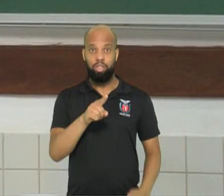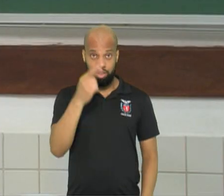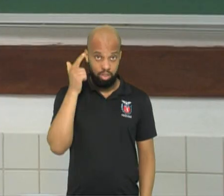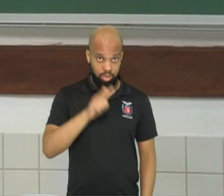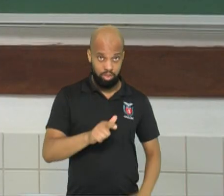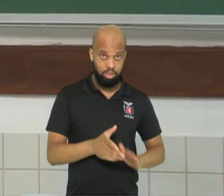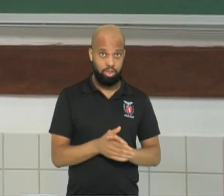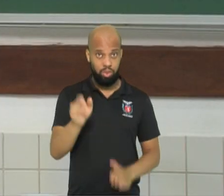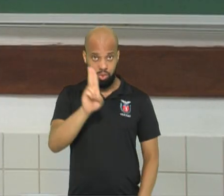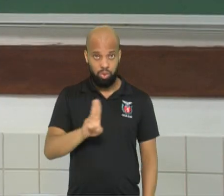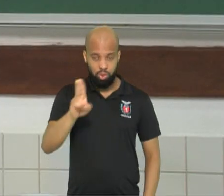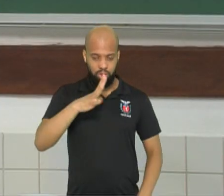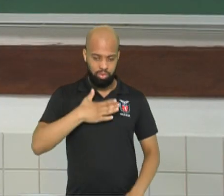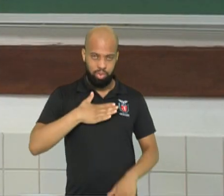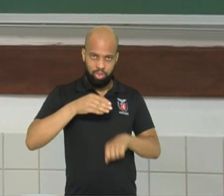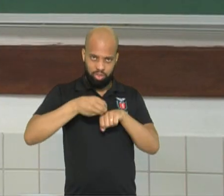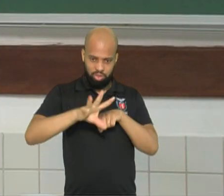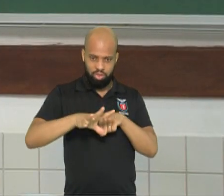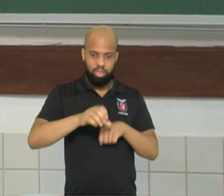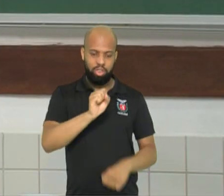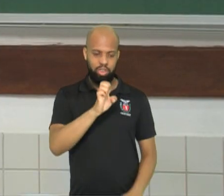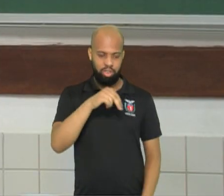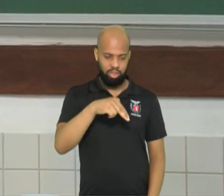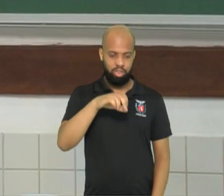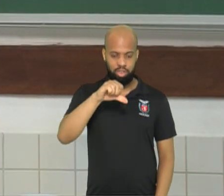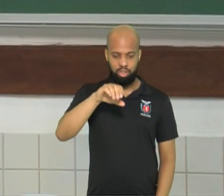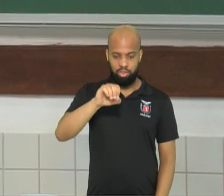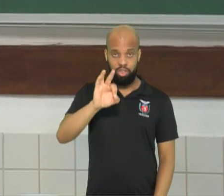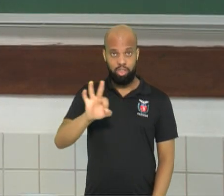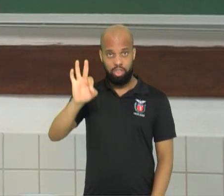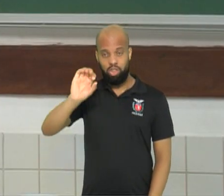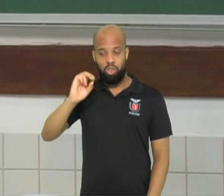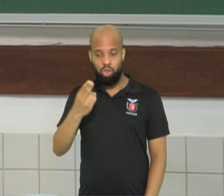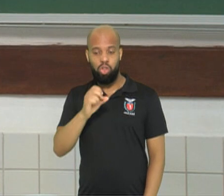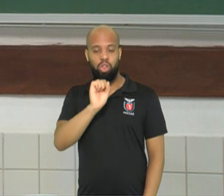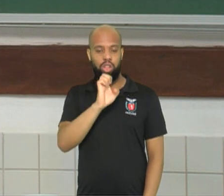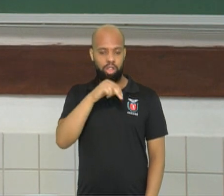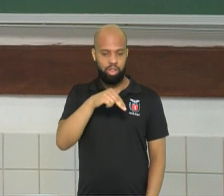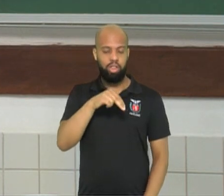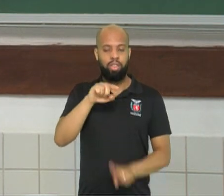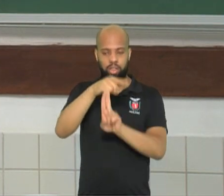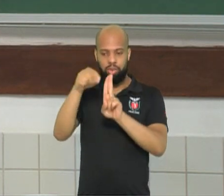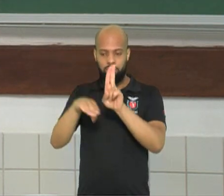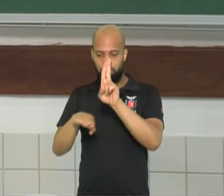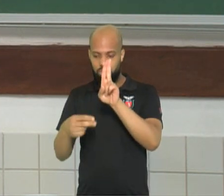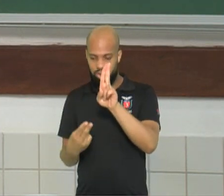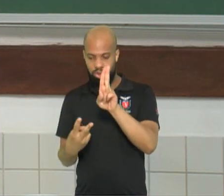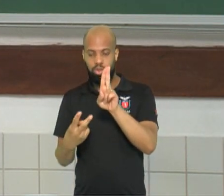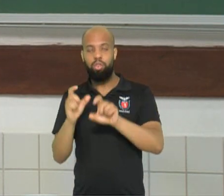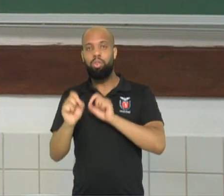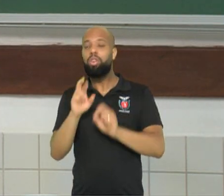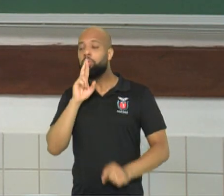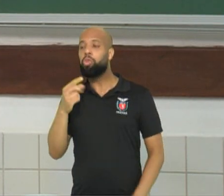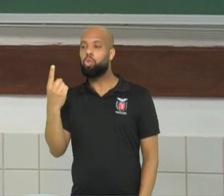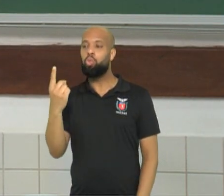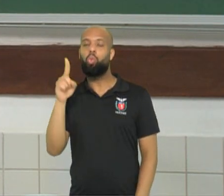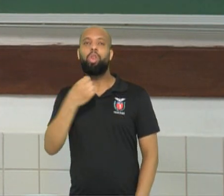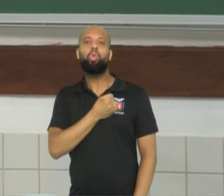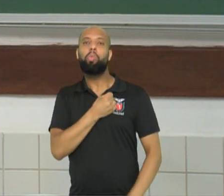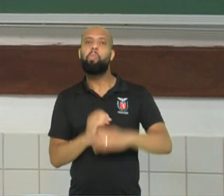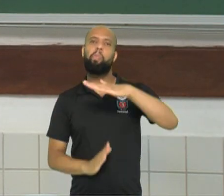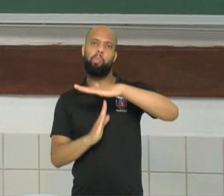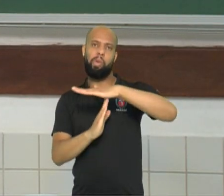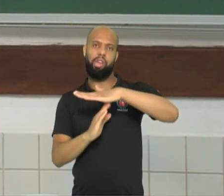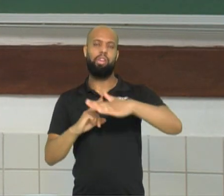Conseguiram? Usaram a minha dica? Seno de 90 graus, ou seno de π sobre 2 radianos, é 1. É o valor máximo